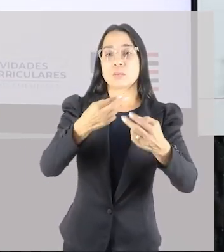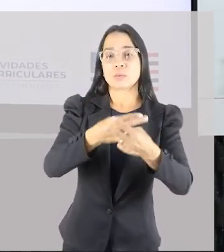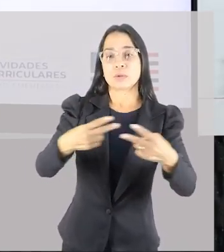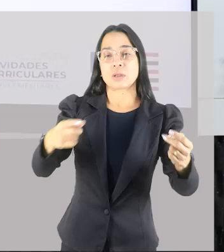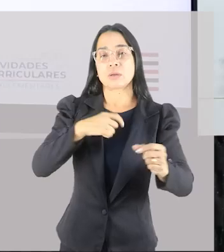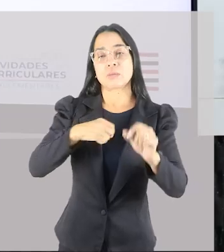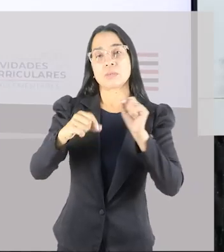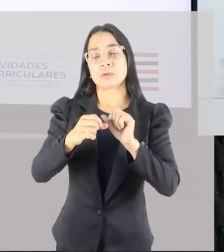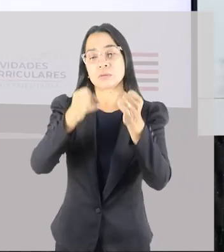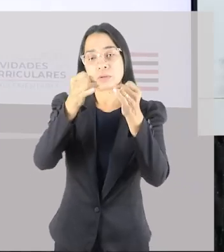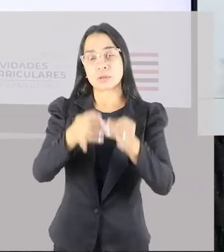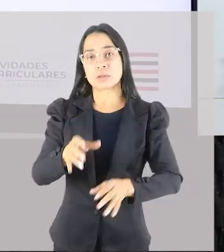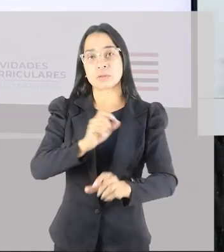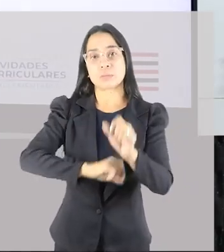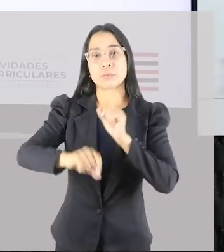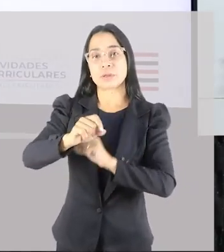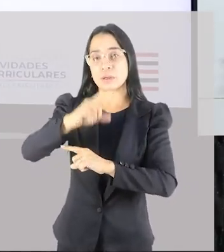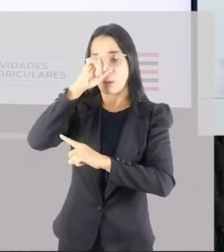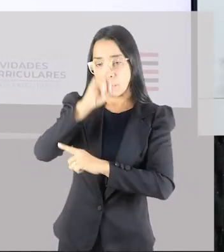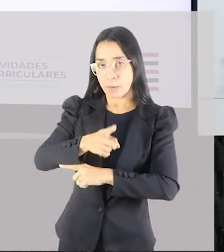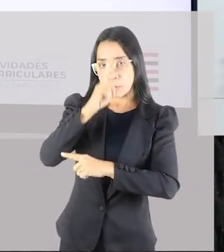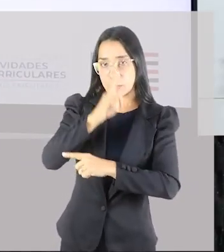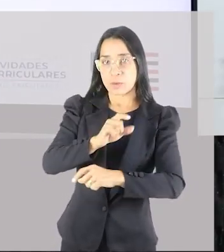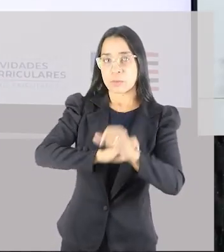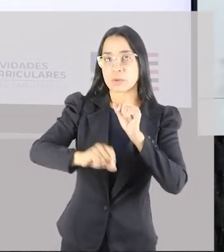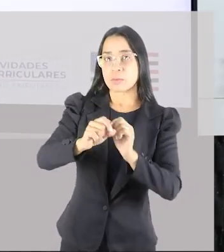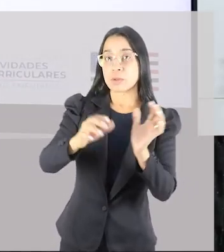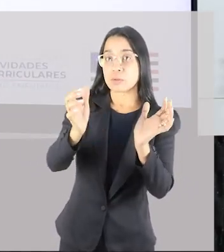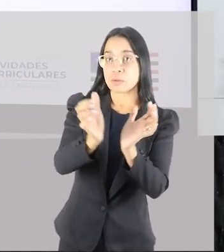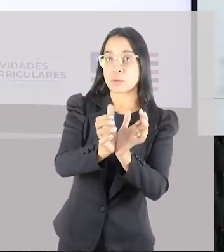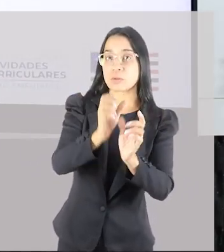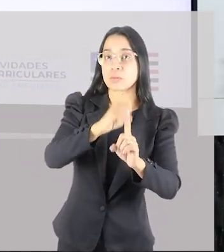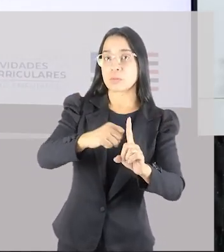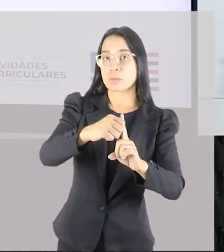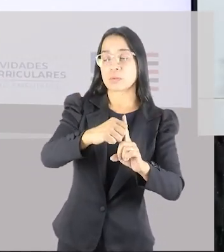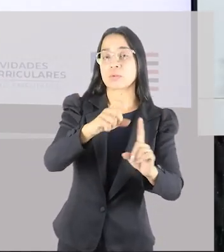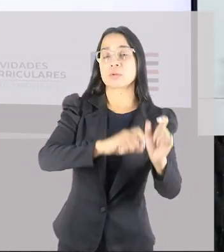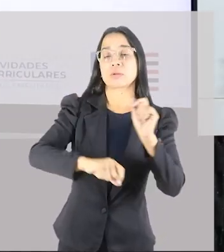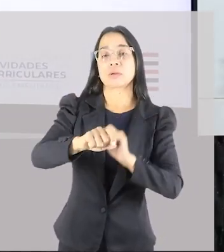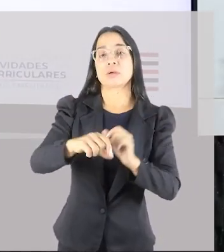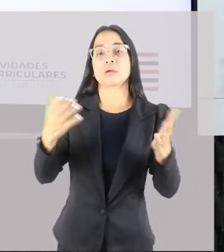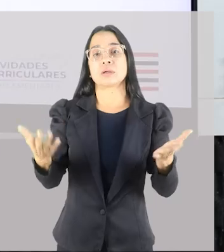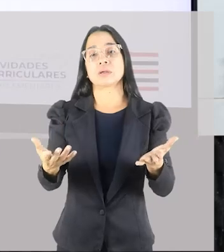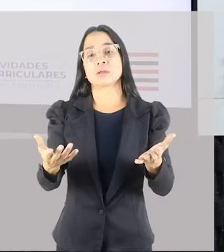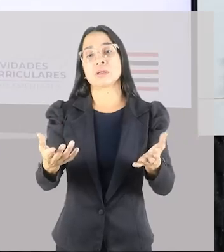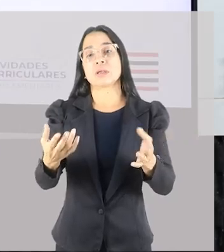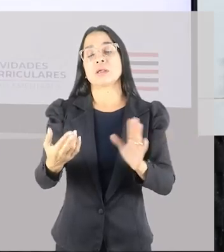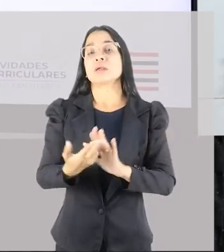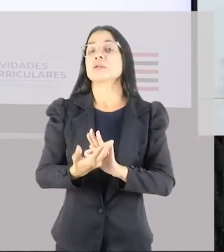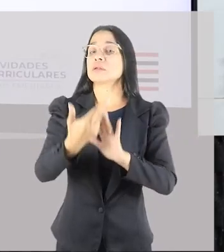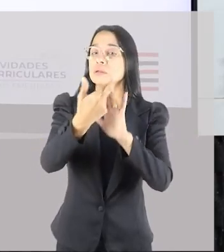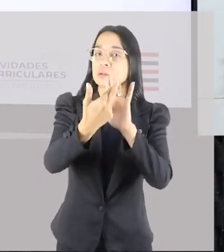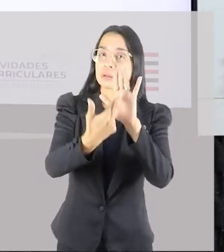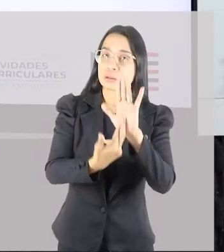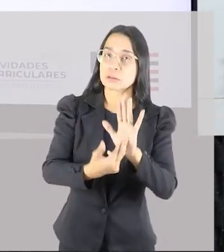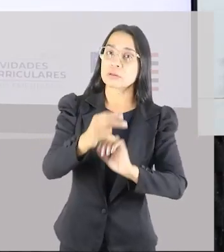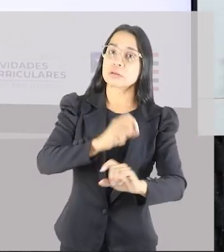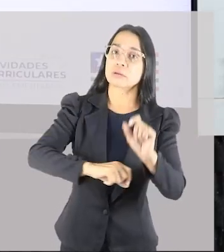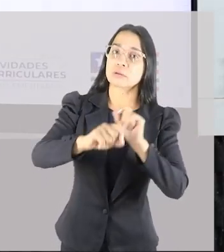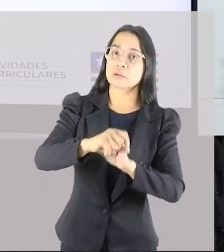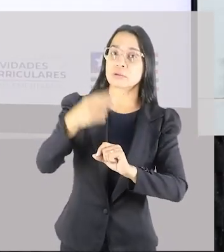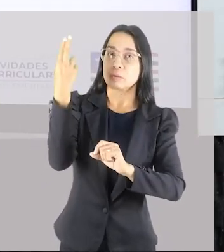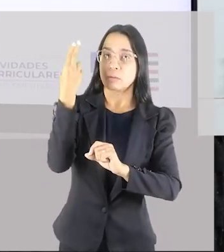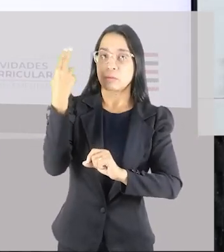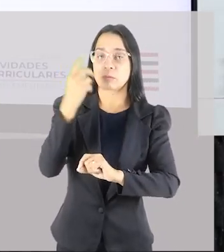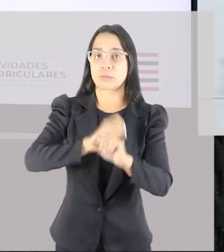de classe que justificam a dominação de classe que normatizam e normalizam aa